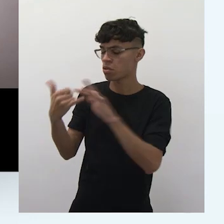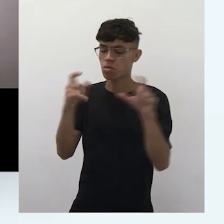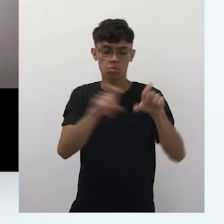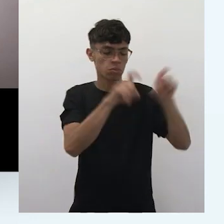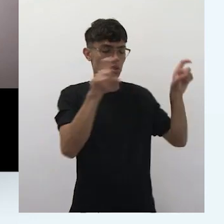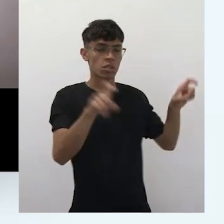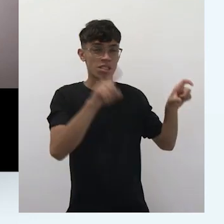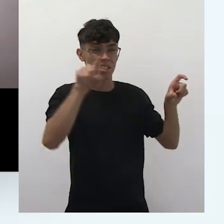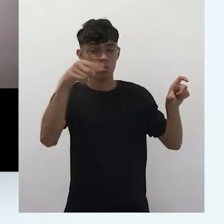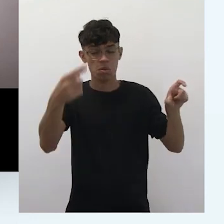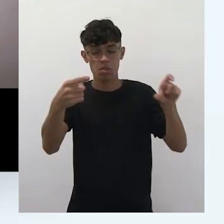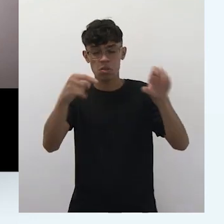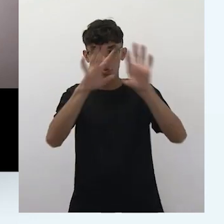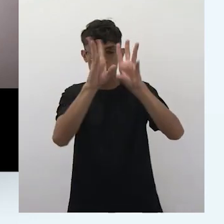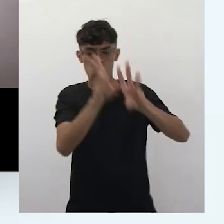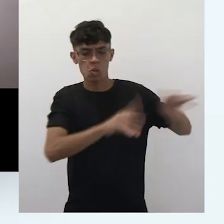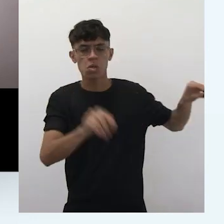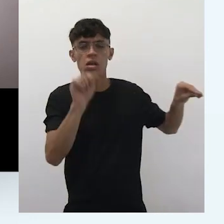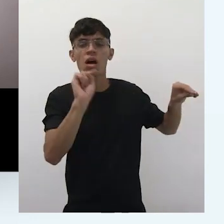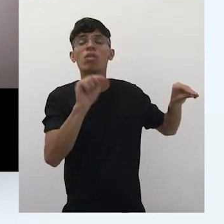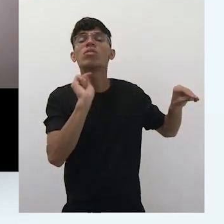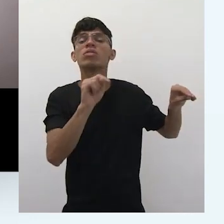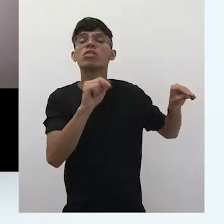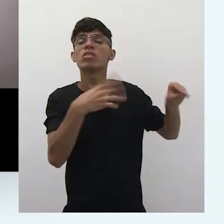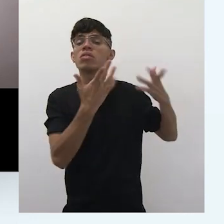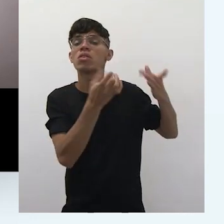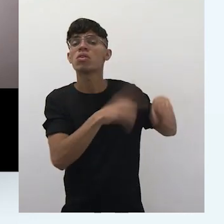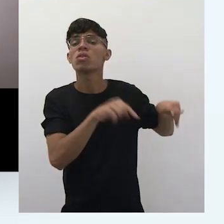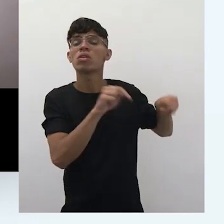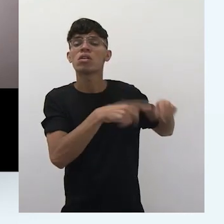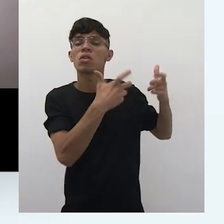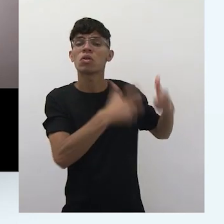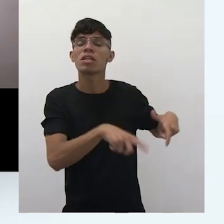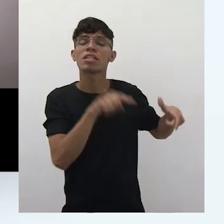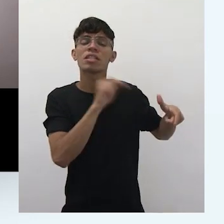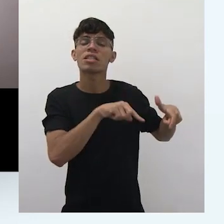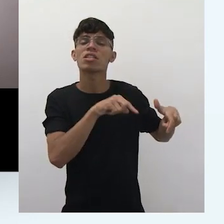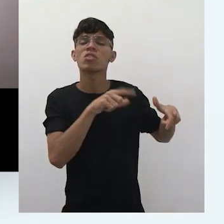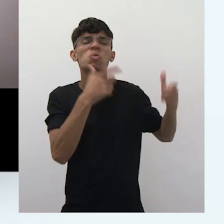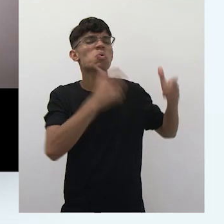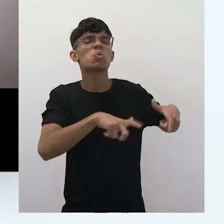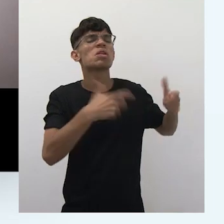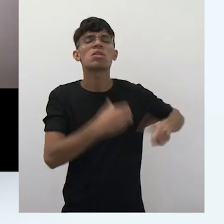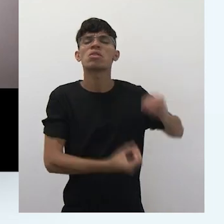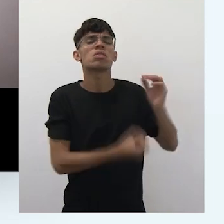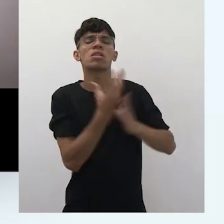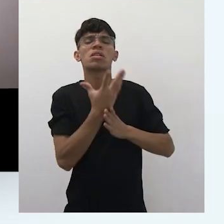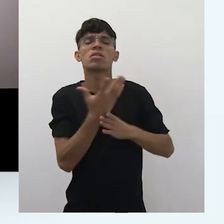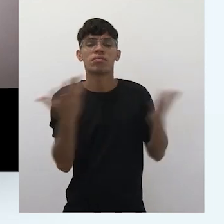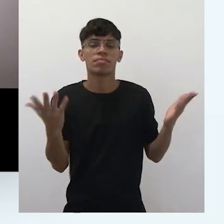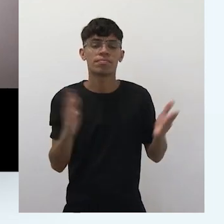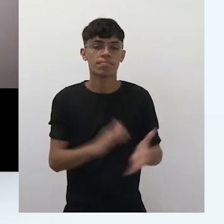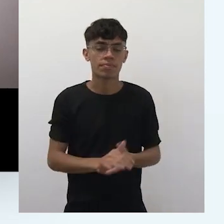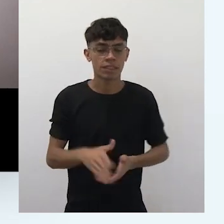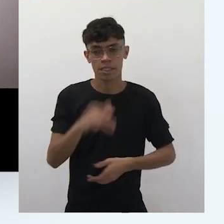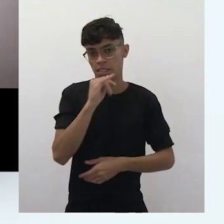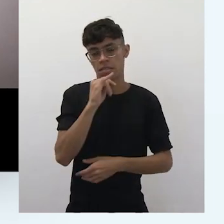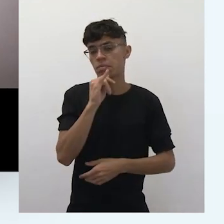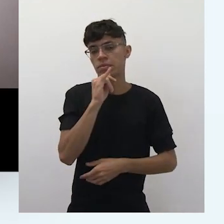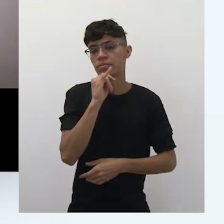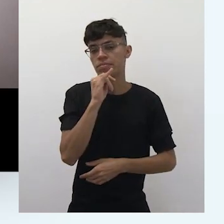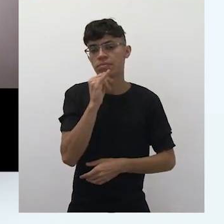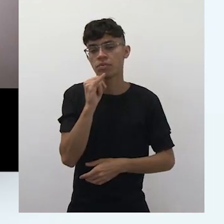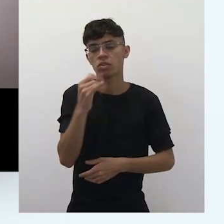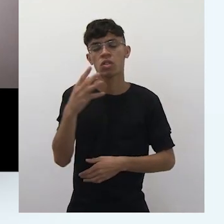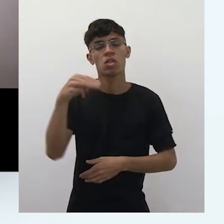Quando forem descartados, para onde eles irão? E de onde eles vêm? O que são, por exemplo,